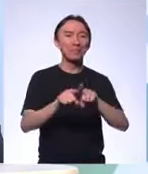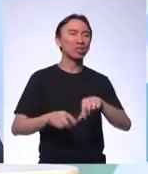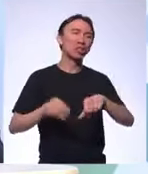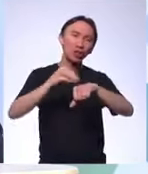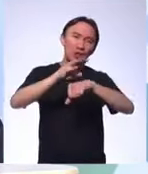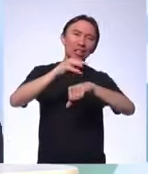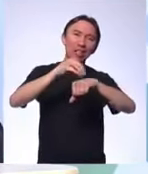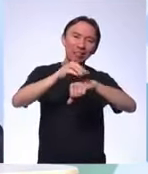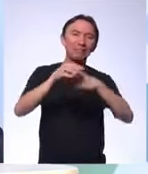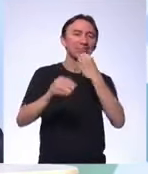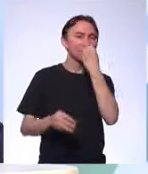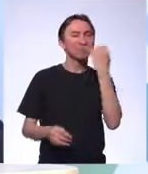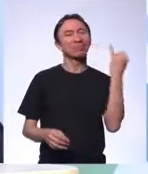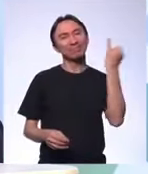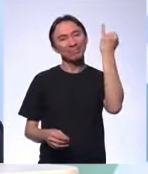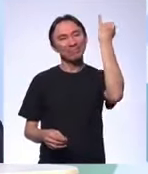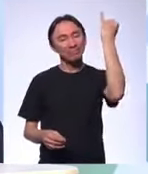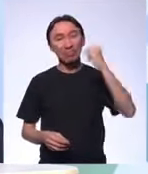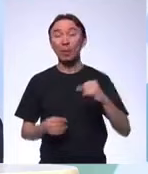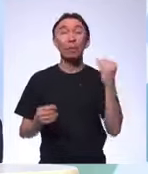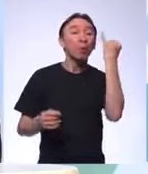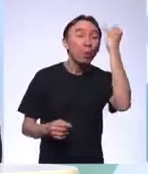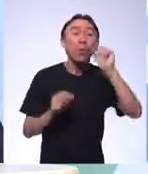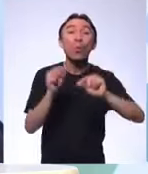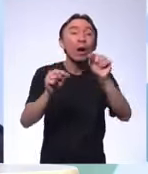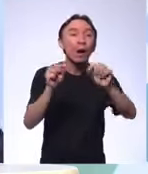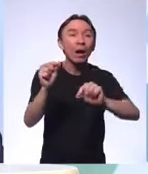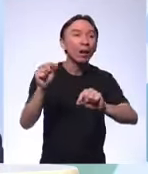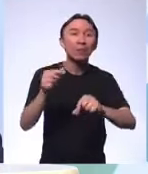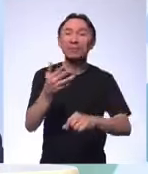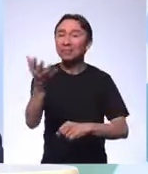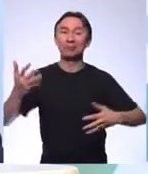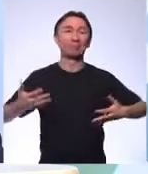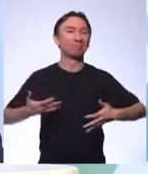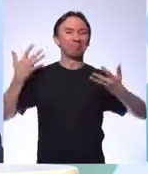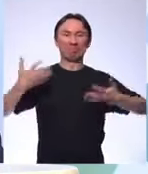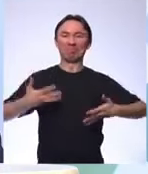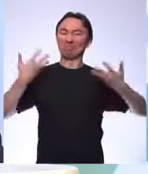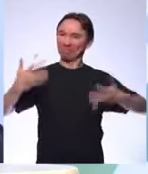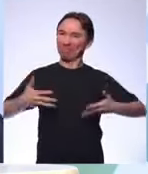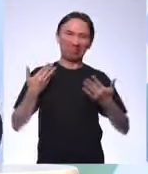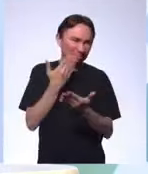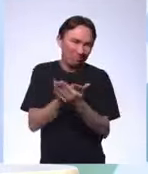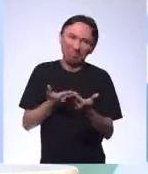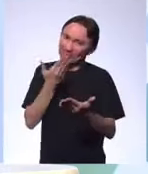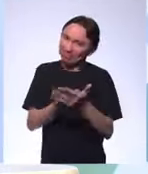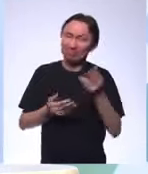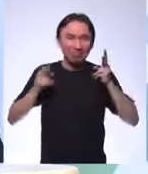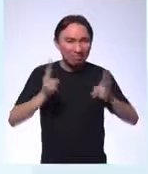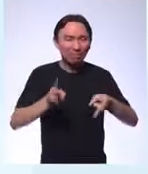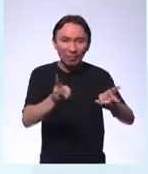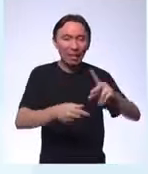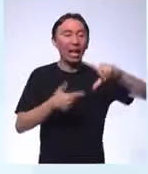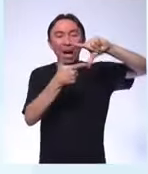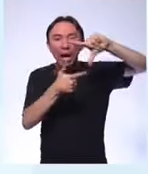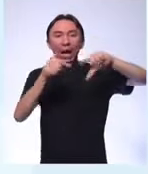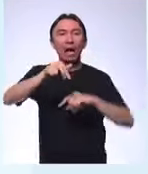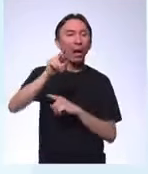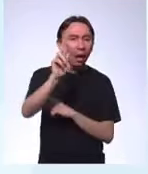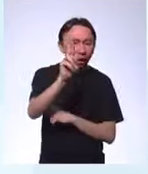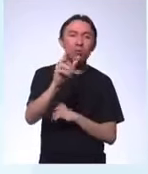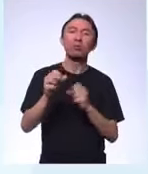no chat. E o importante, muita motivação para essa galera continuar estudando. Avaliar a aula, nós já